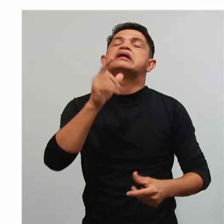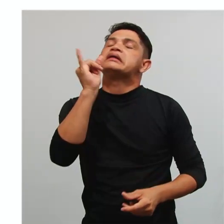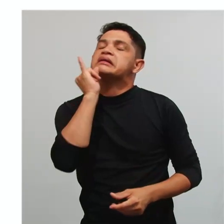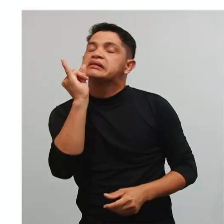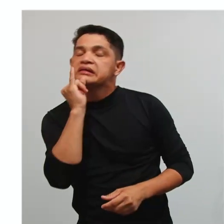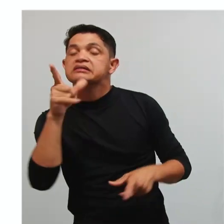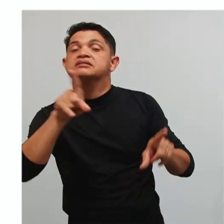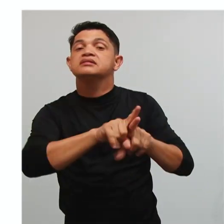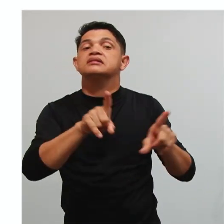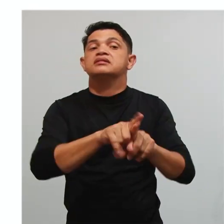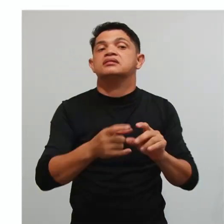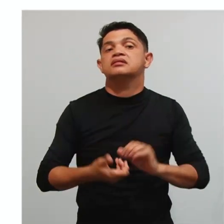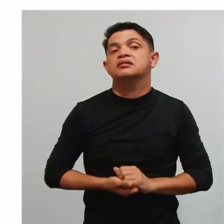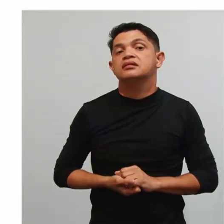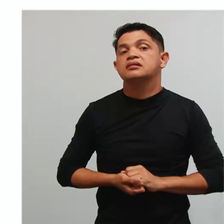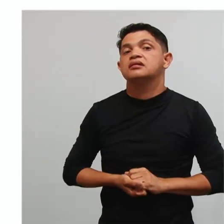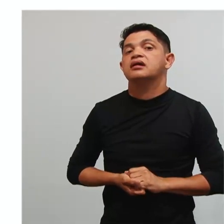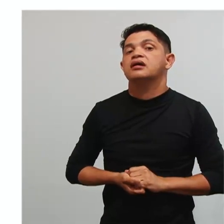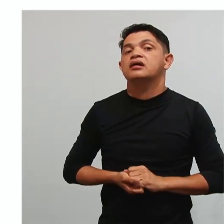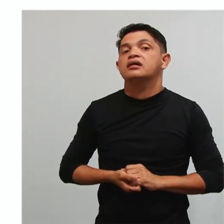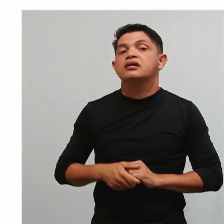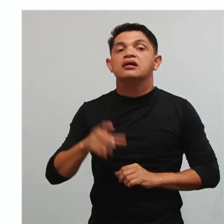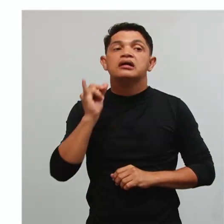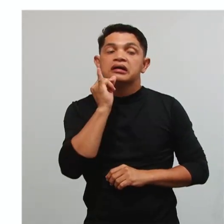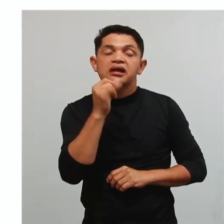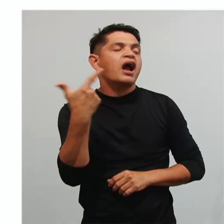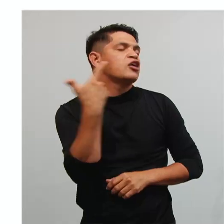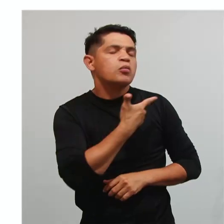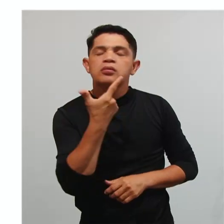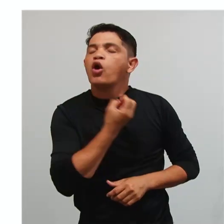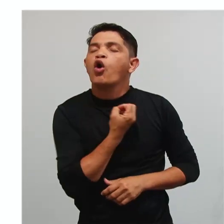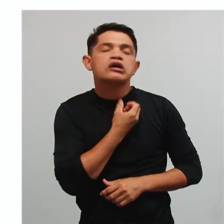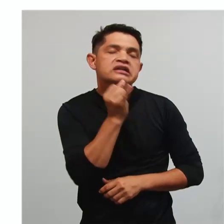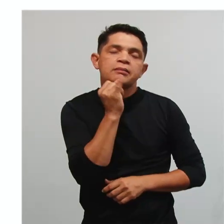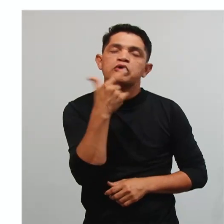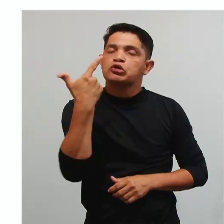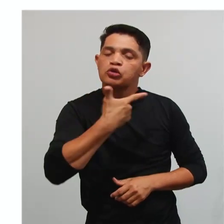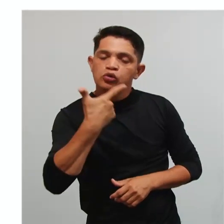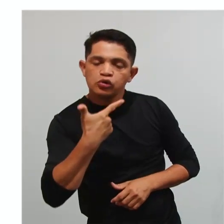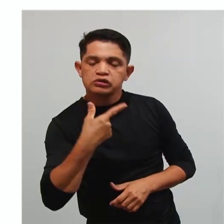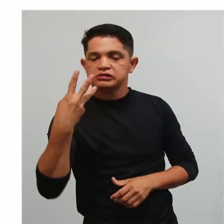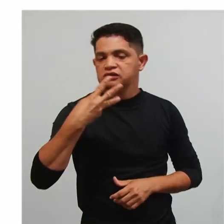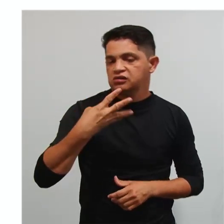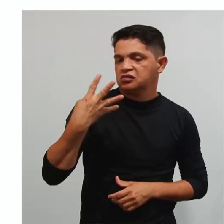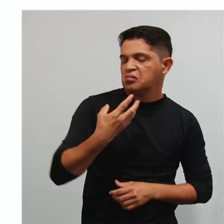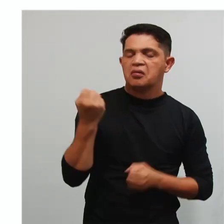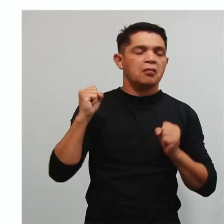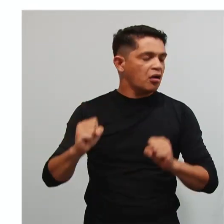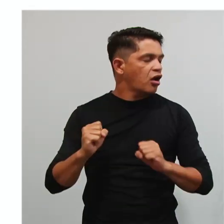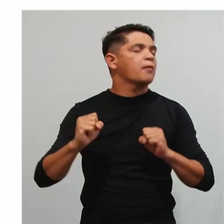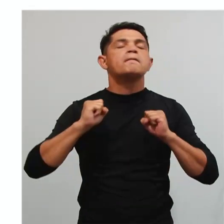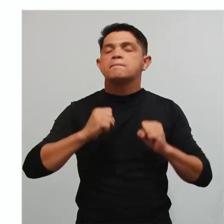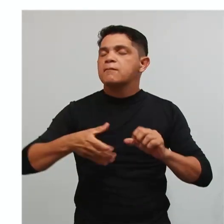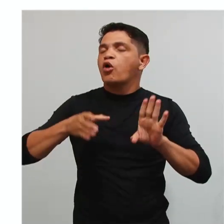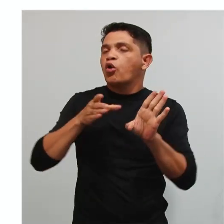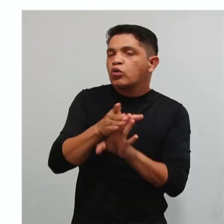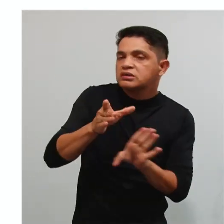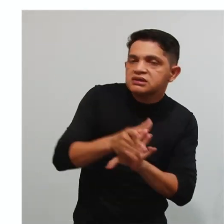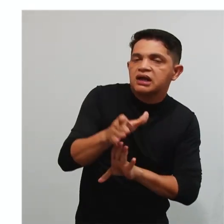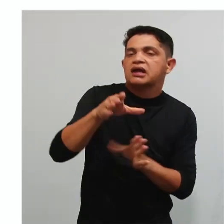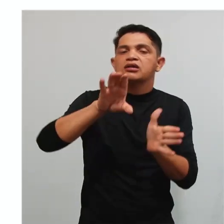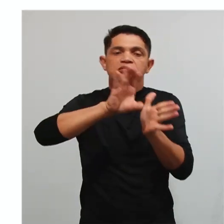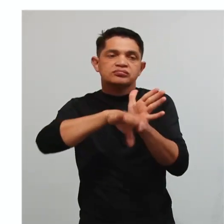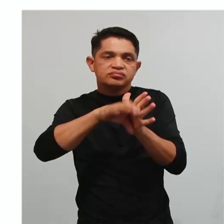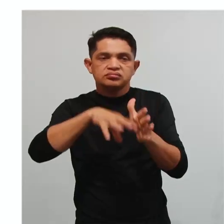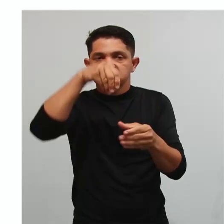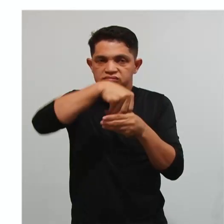exemplo, poderia ser ata número 2, Conselho de Classe do Ensino Médio, sei lá. Então, sempre tem que ter